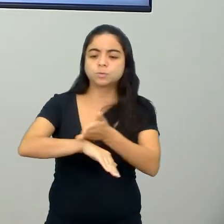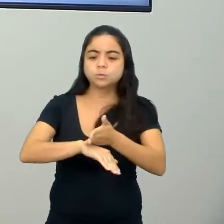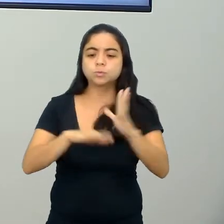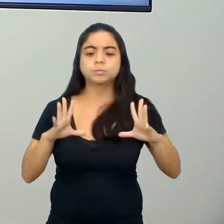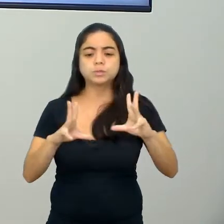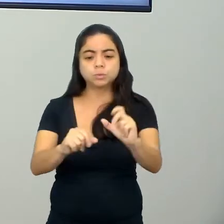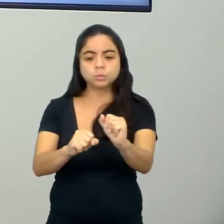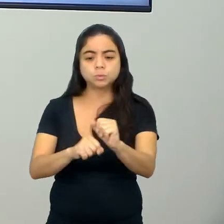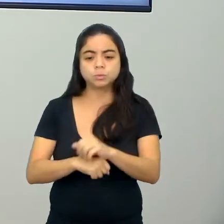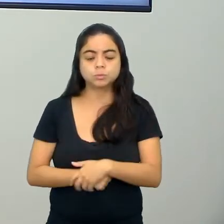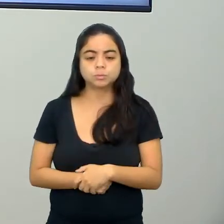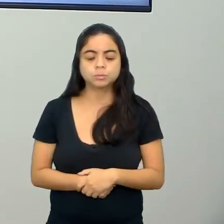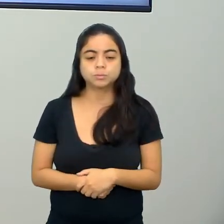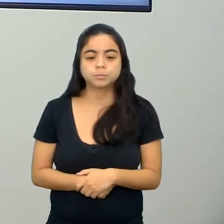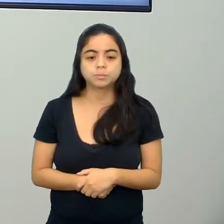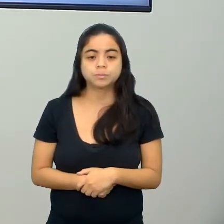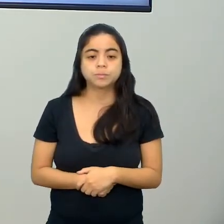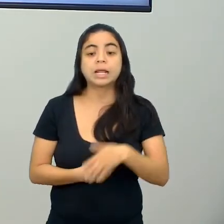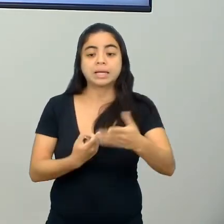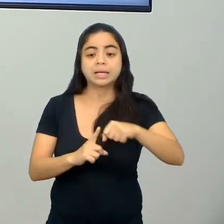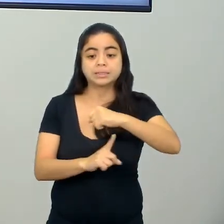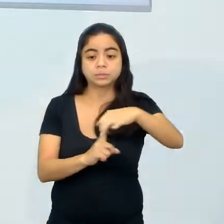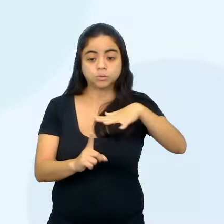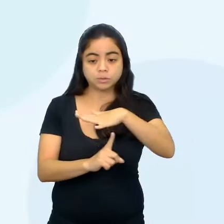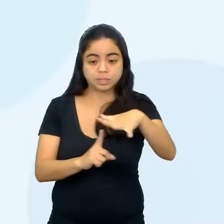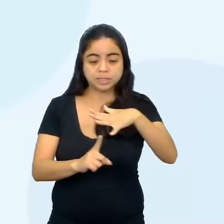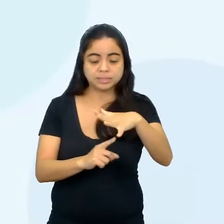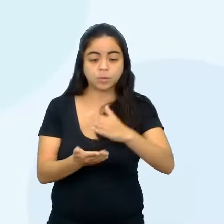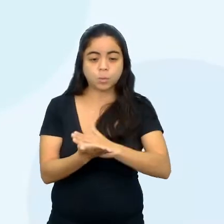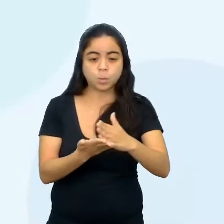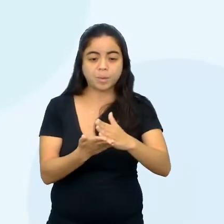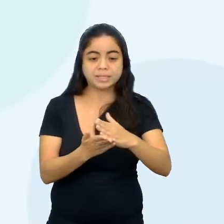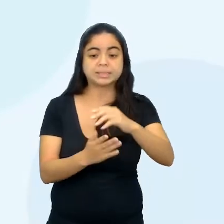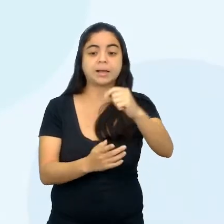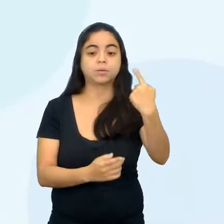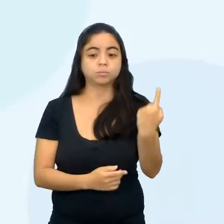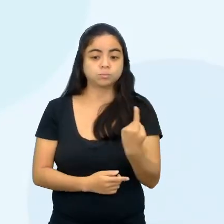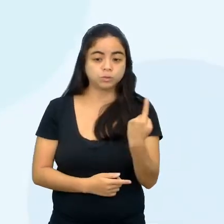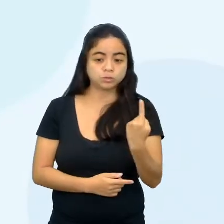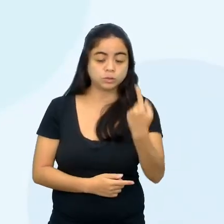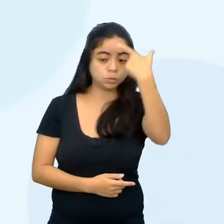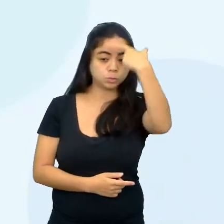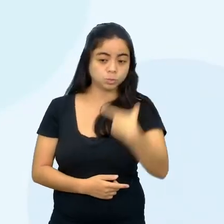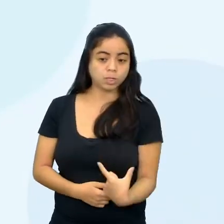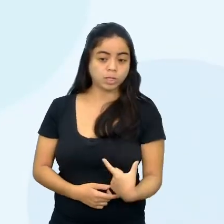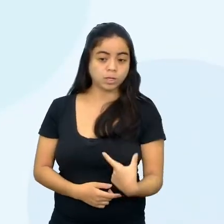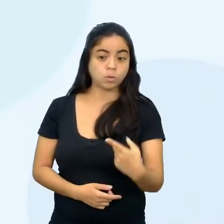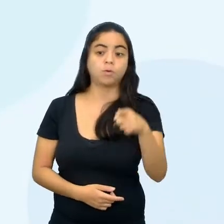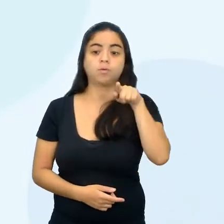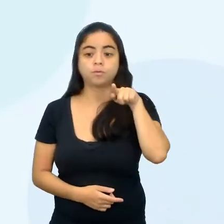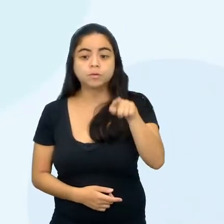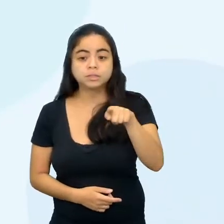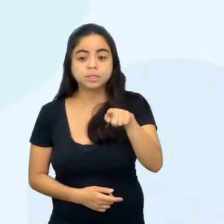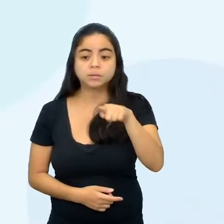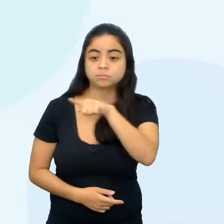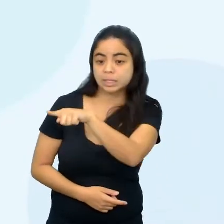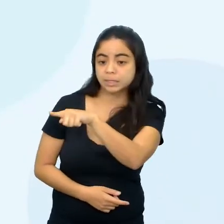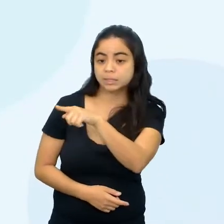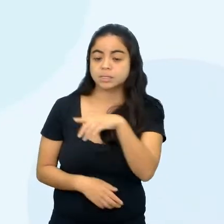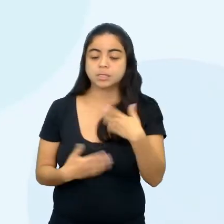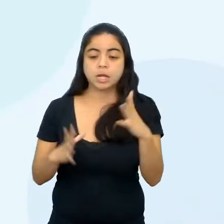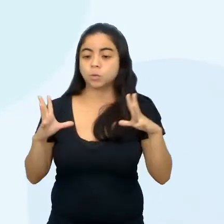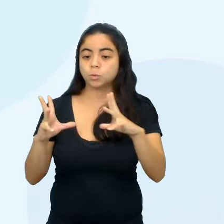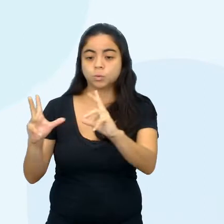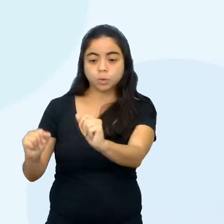enfim. E essa socialização vai para o indivíduo. E quem é o indivíduo? Eu, você, né? Cada um de nós